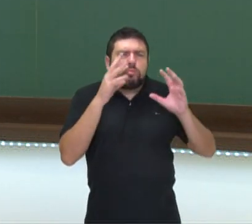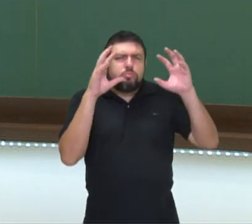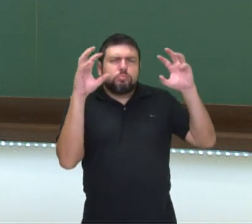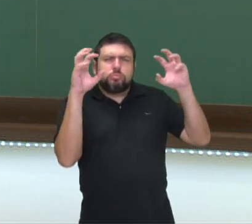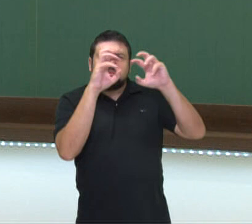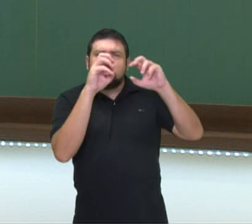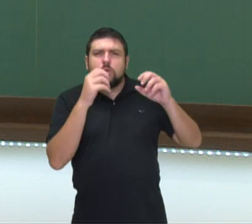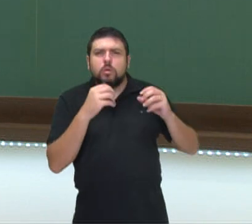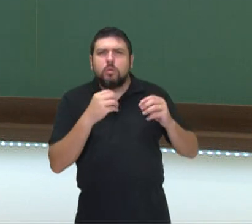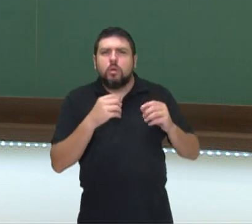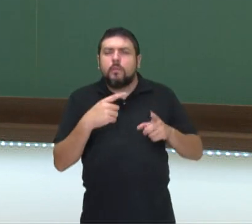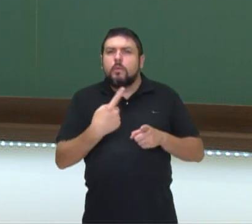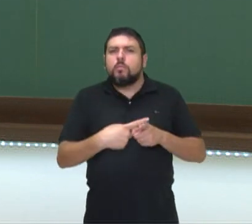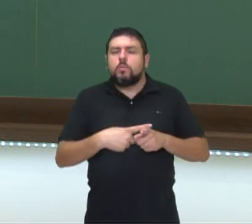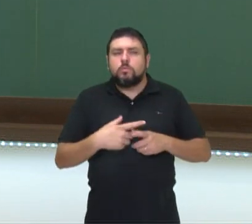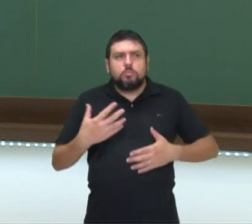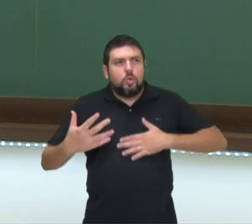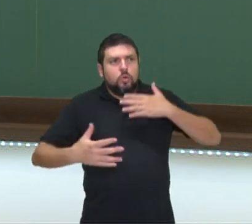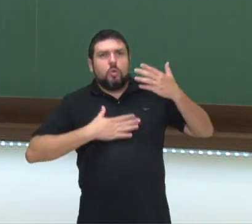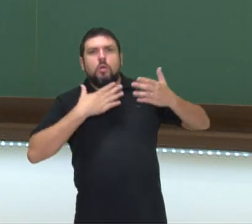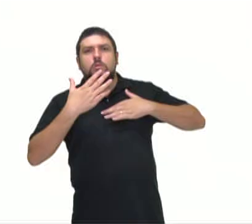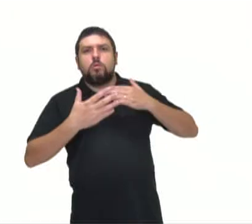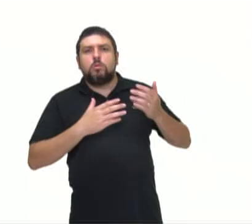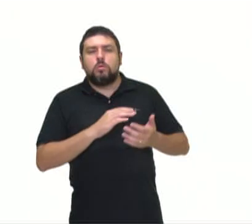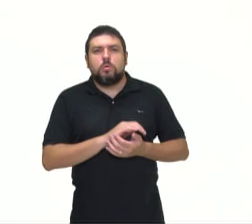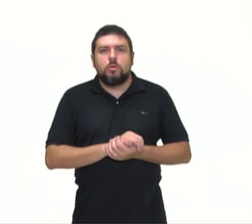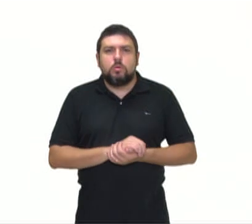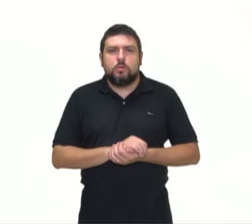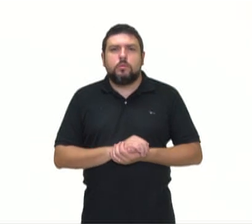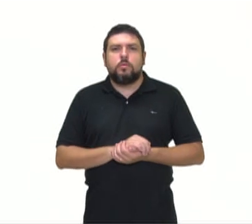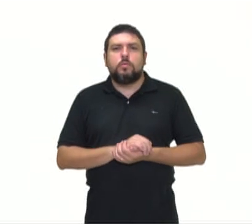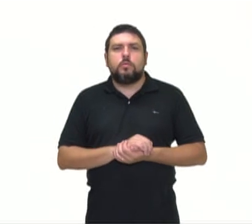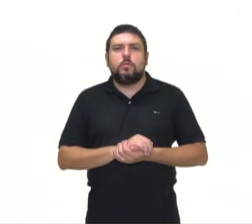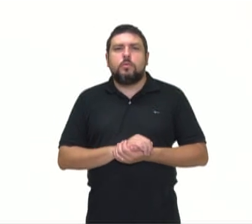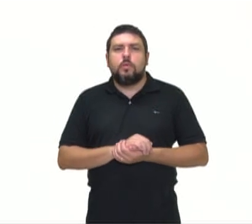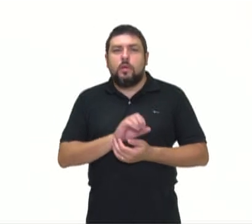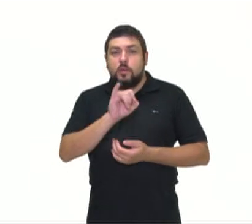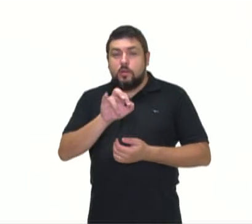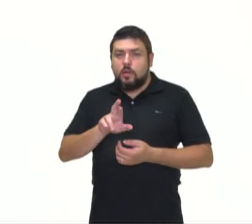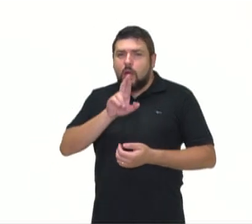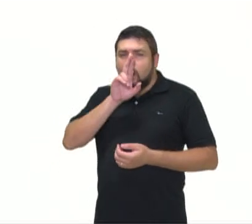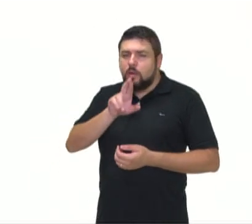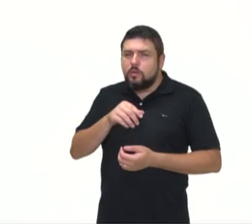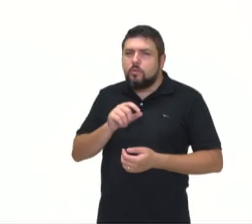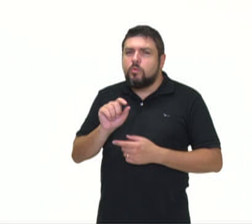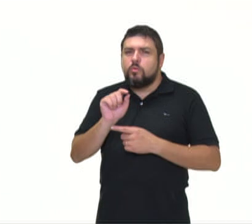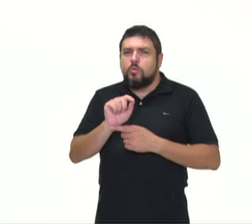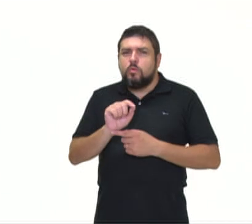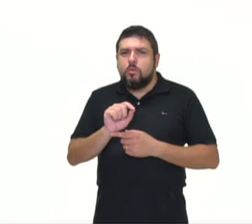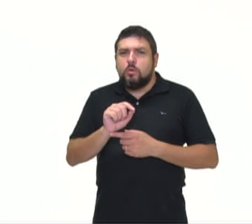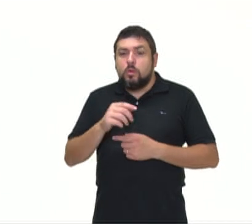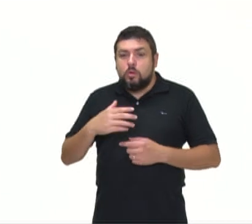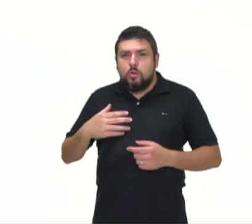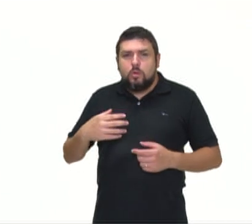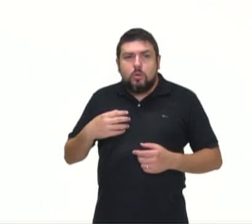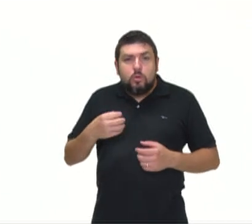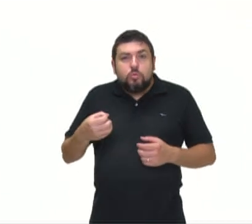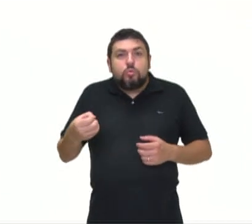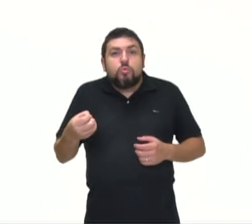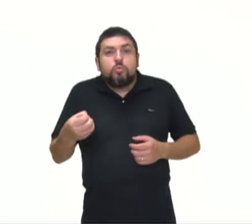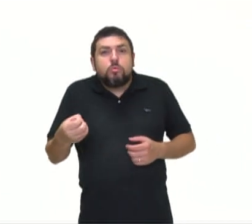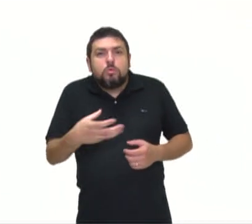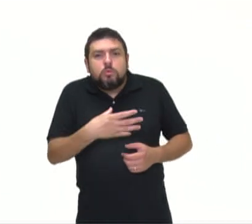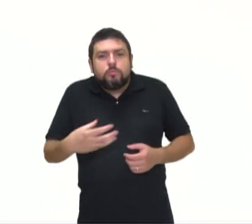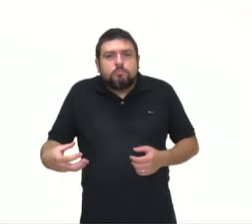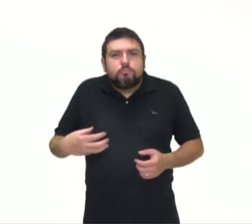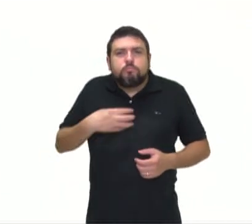polêmica dessa obra. Se você respondeu a inovação no modo de pintar, pois utilizava-se do pontilhismo com cores